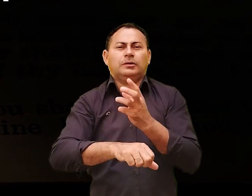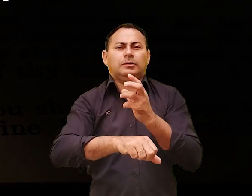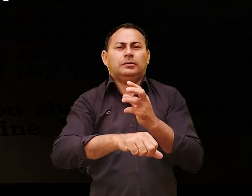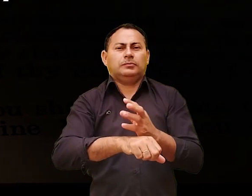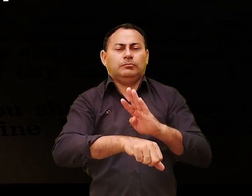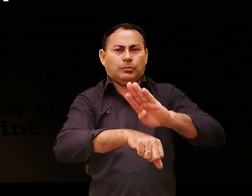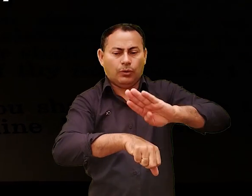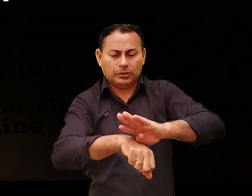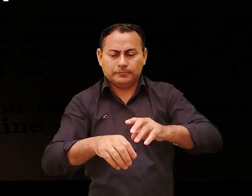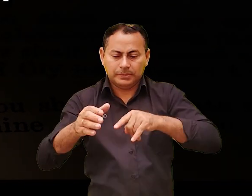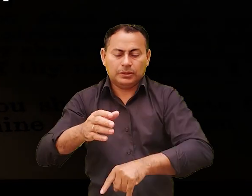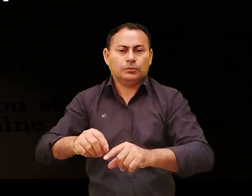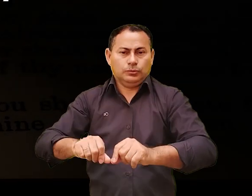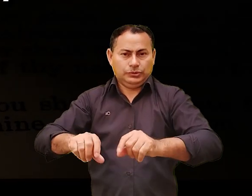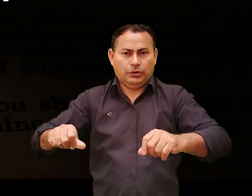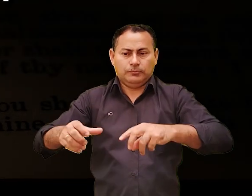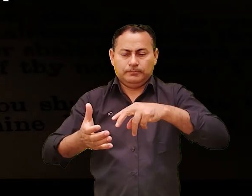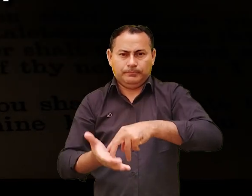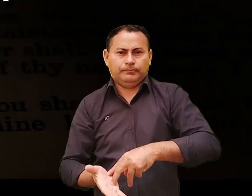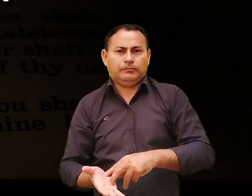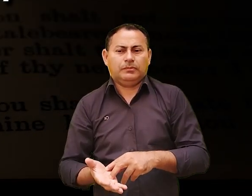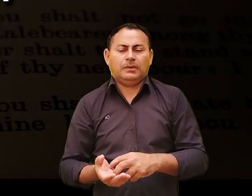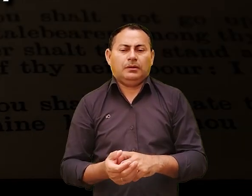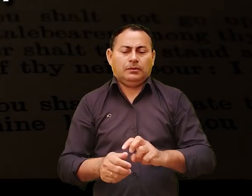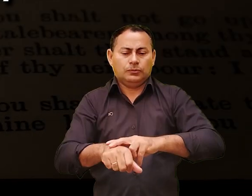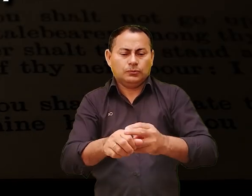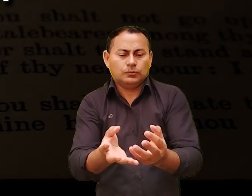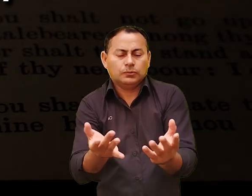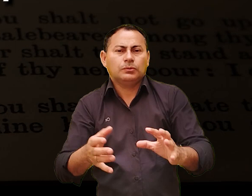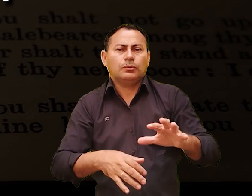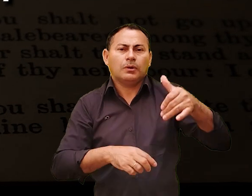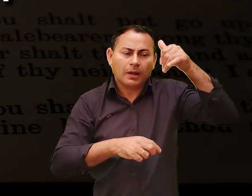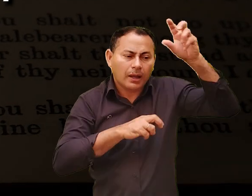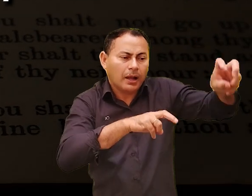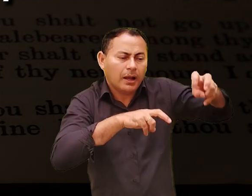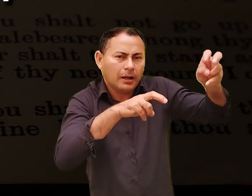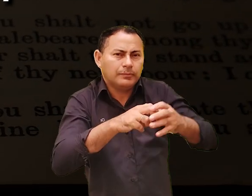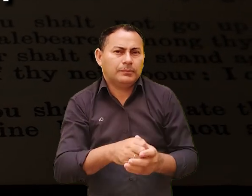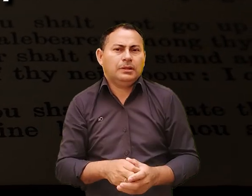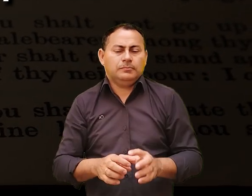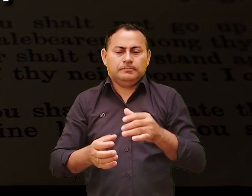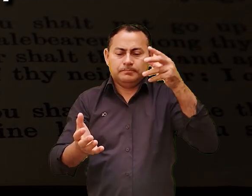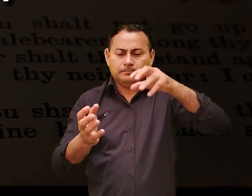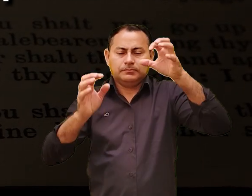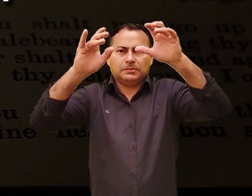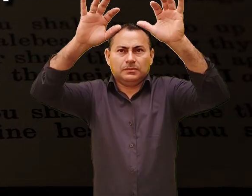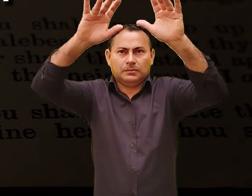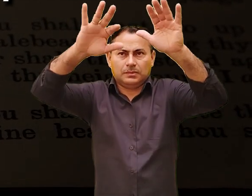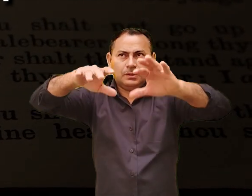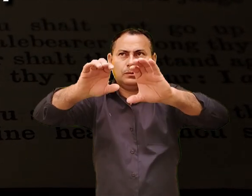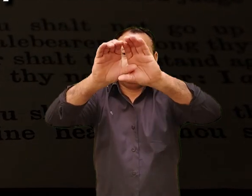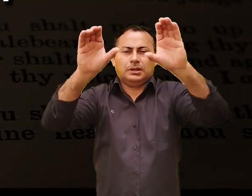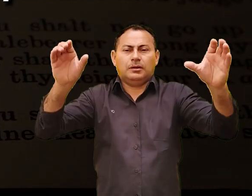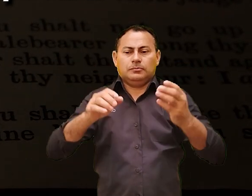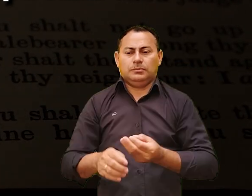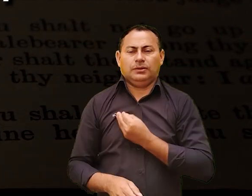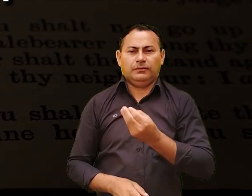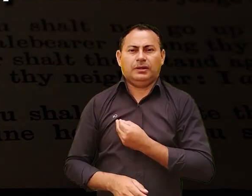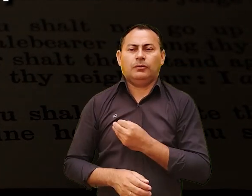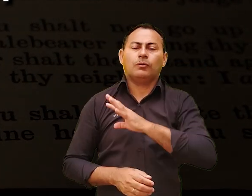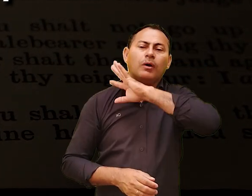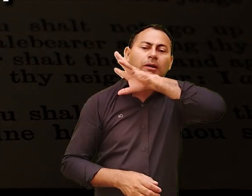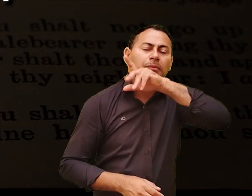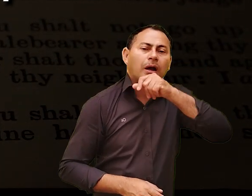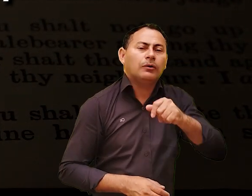bronze. Fique ele no chão, em meio à relva do campo. Ele será molhado com o orvalho do céu e viverá com